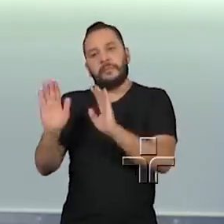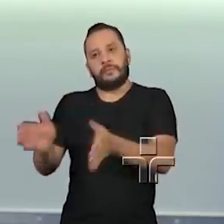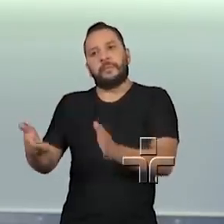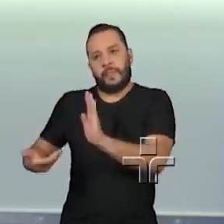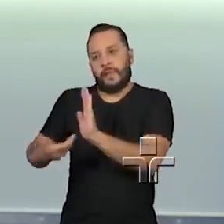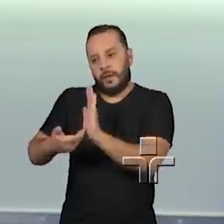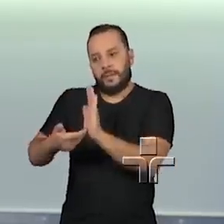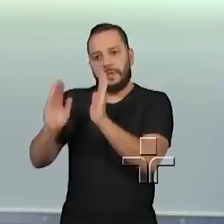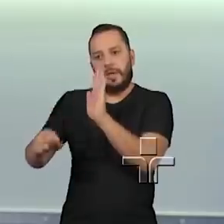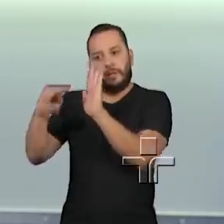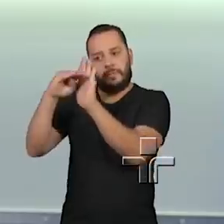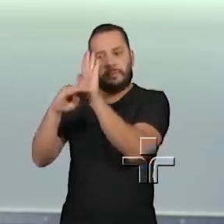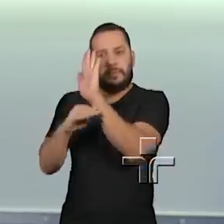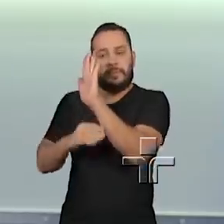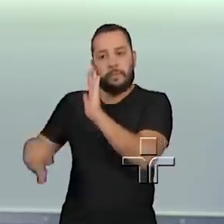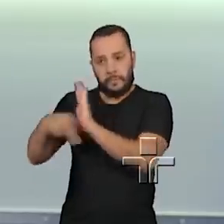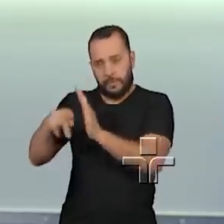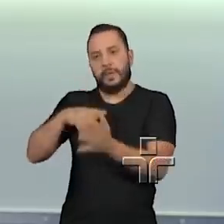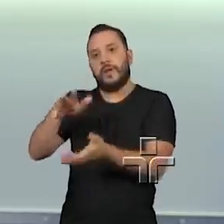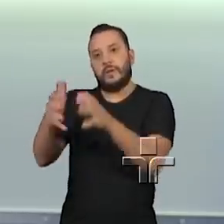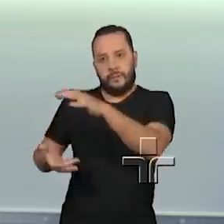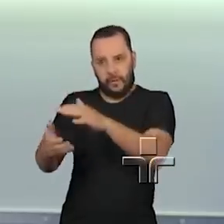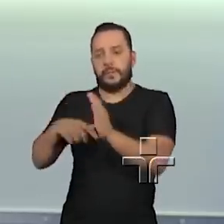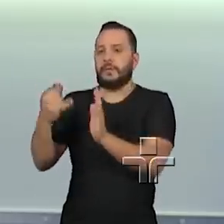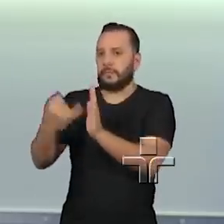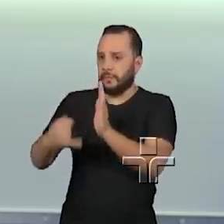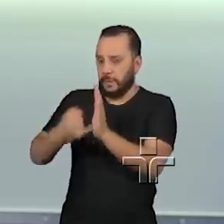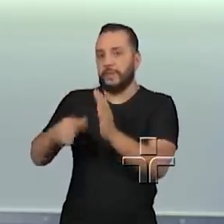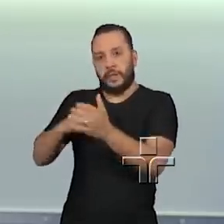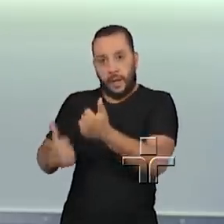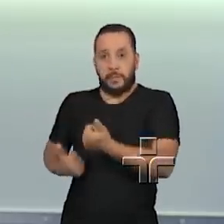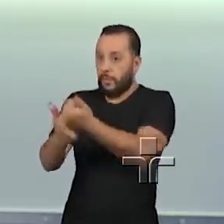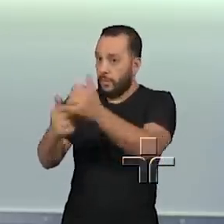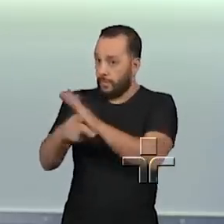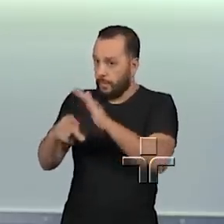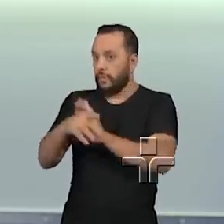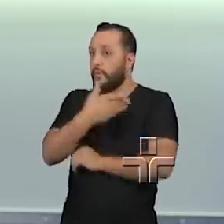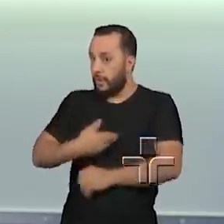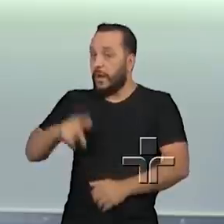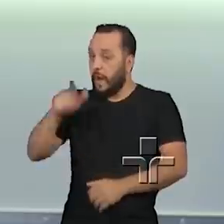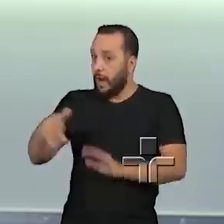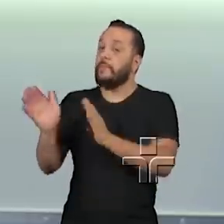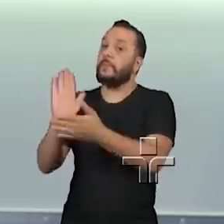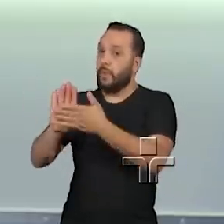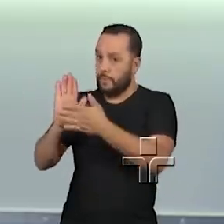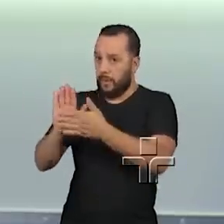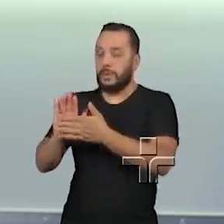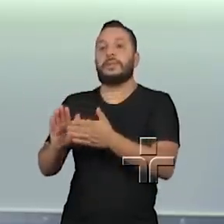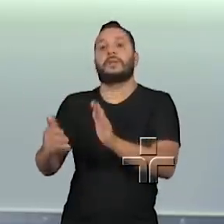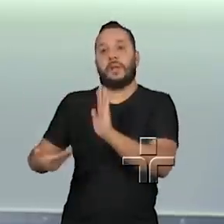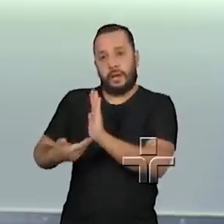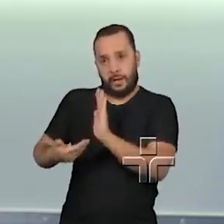própria, né? Então, nesse ano, além da reforma tributária, que apesar do recente apoio do governo, é uma proposta da Câmara dos Deputados, partiu da Câmara dos